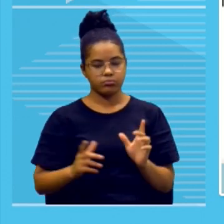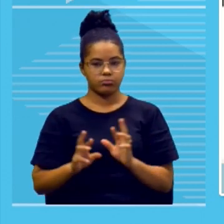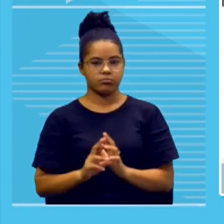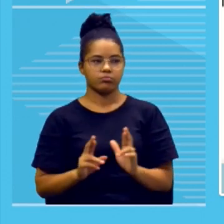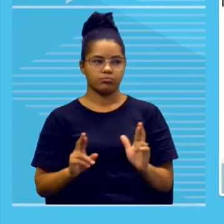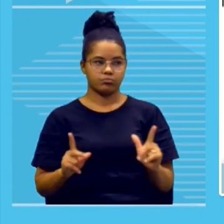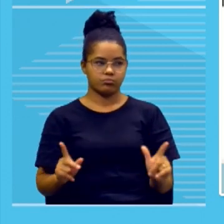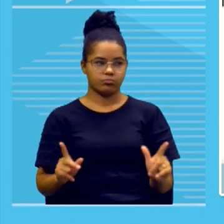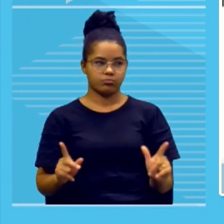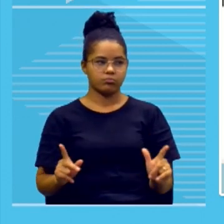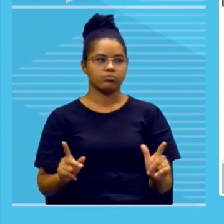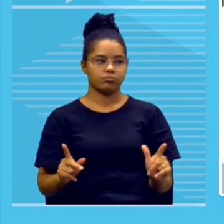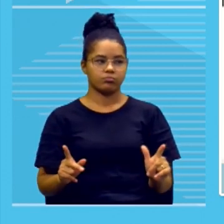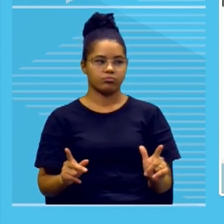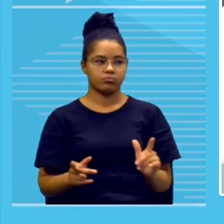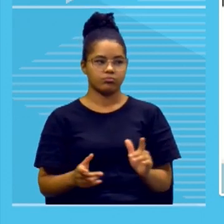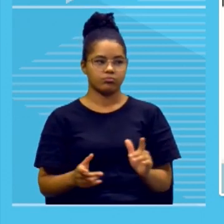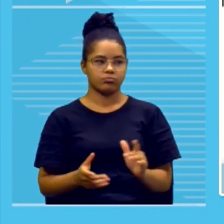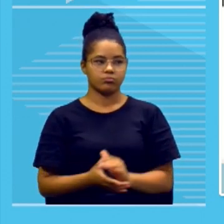Então, quando você tem